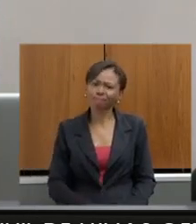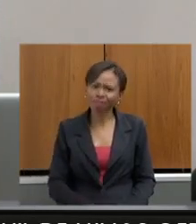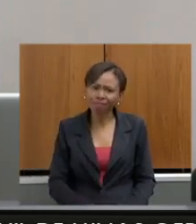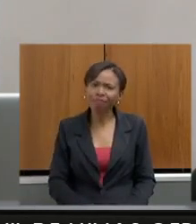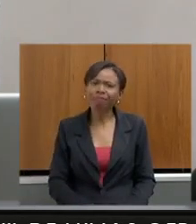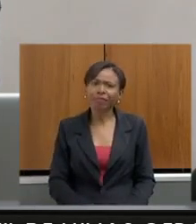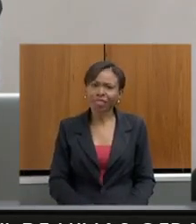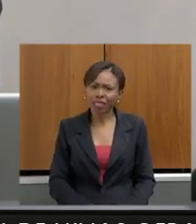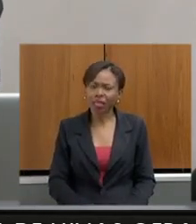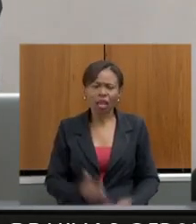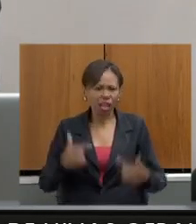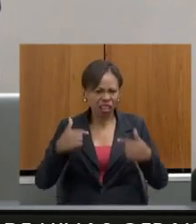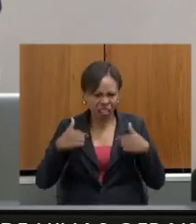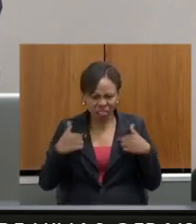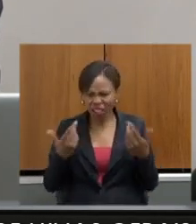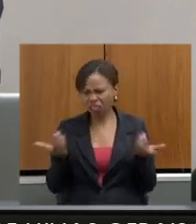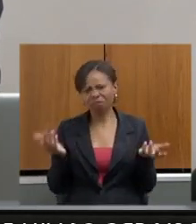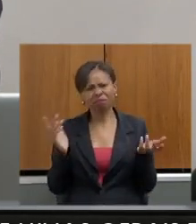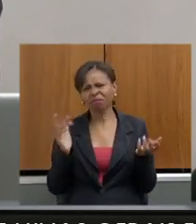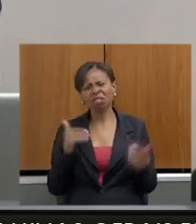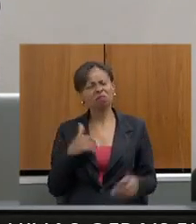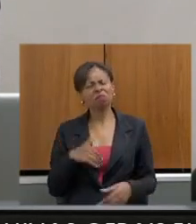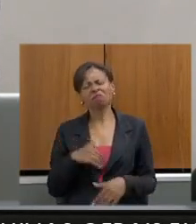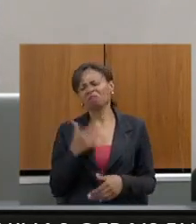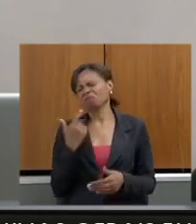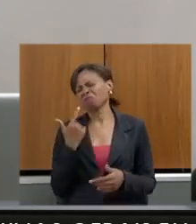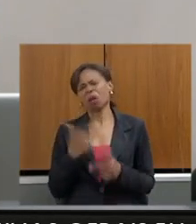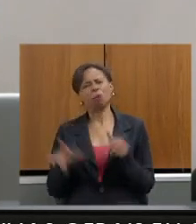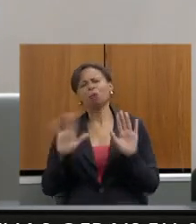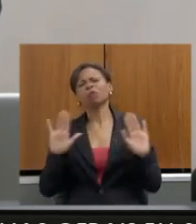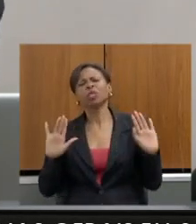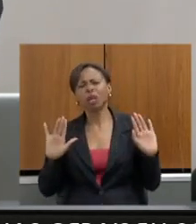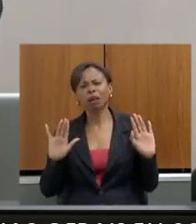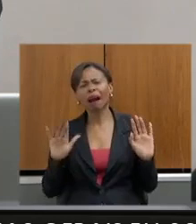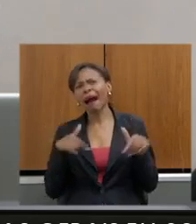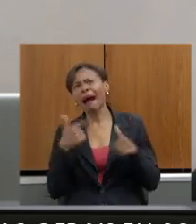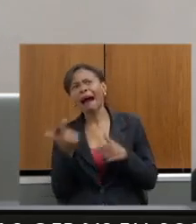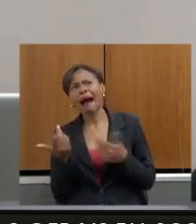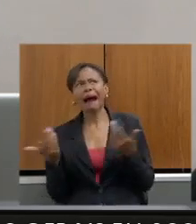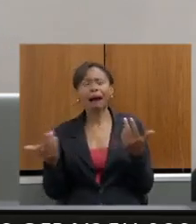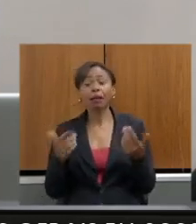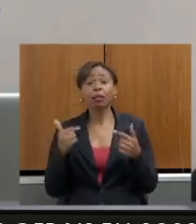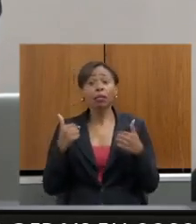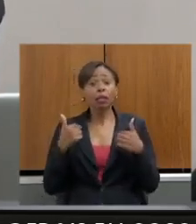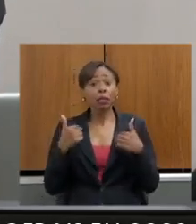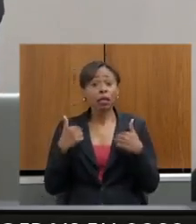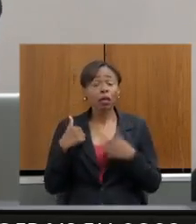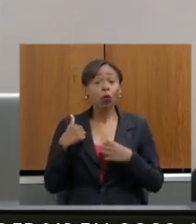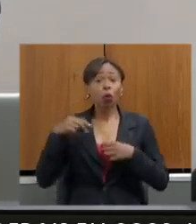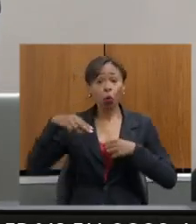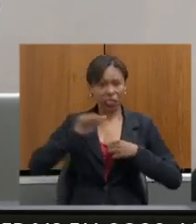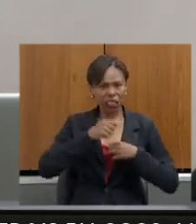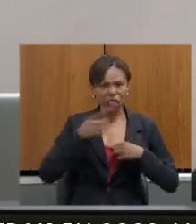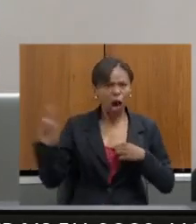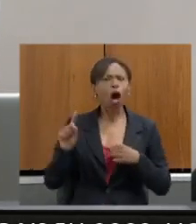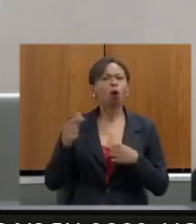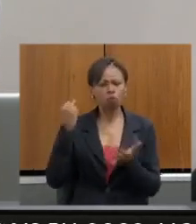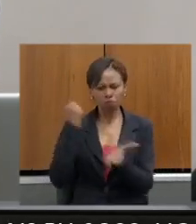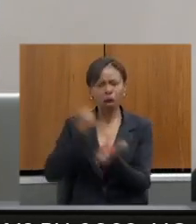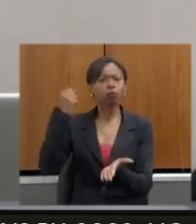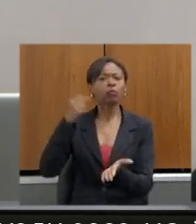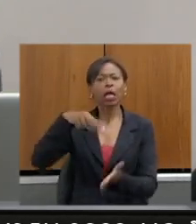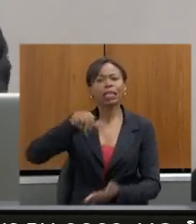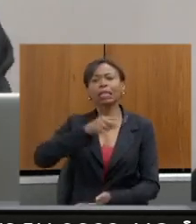sombra de dúvida eu não tenho esse negócio comigo não tem a não vai falar não tem esse negócio comigo não né tanto é que o carimbando não era o primeiro o